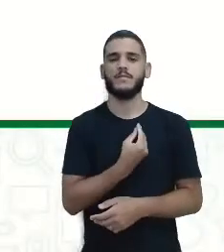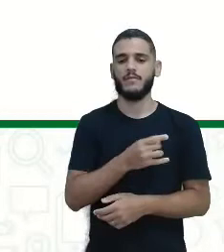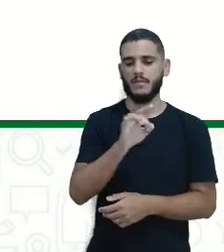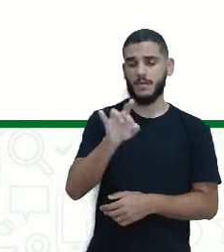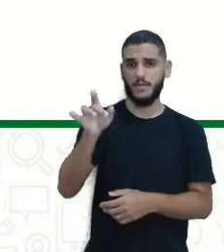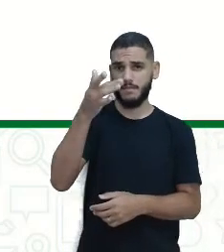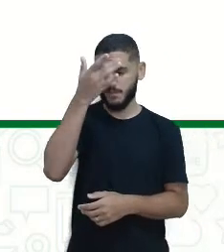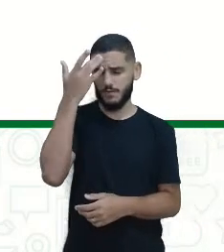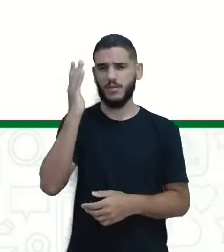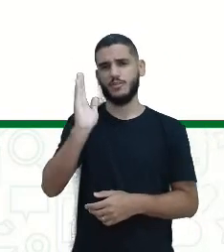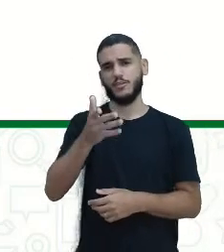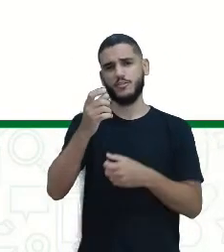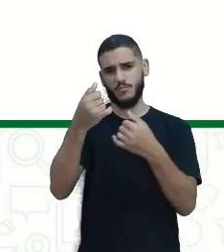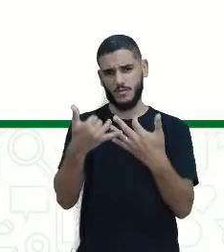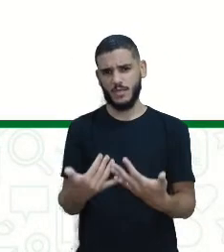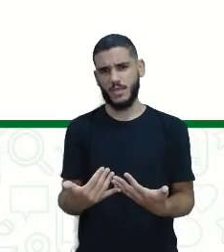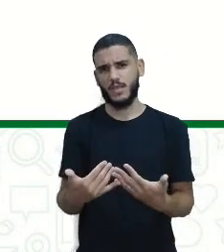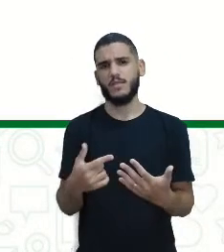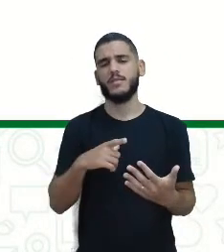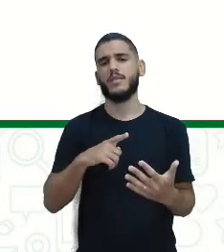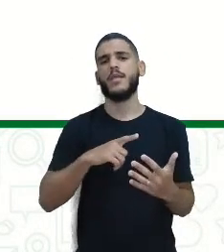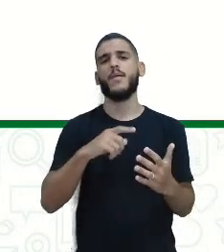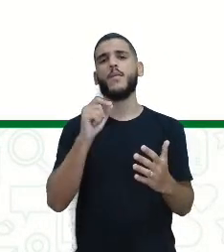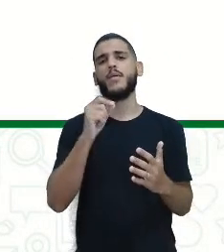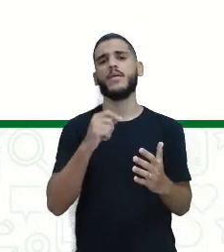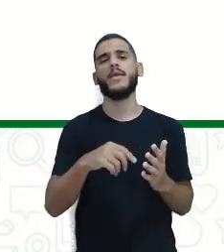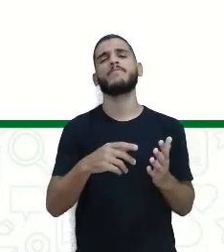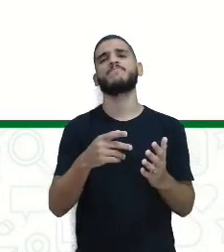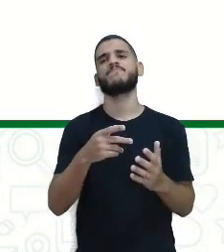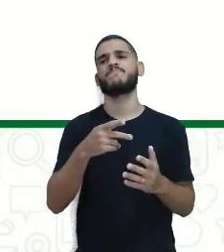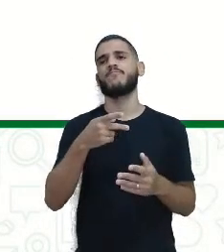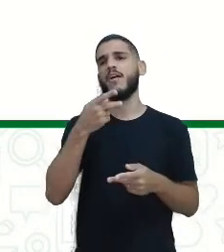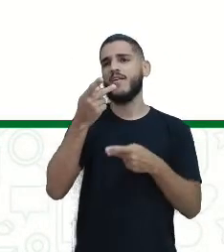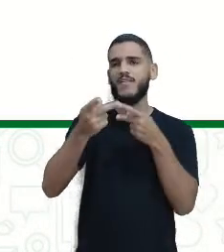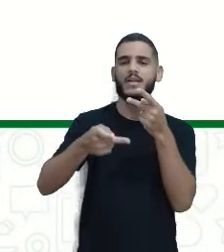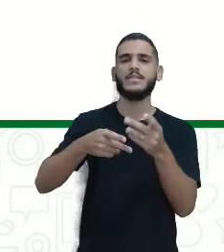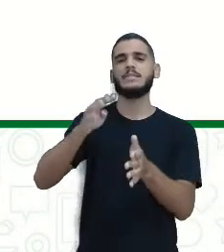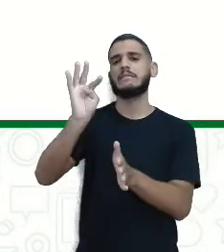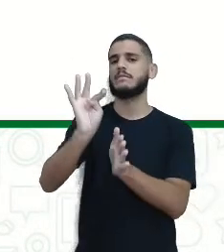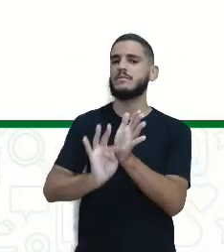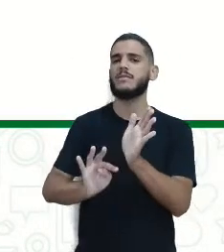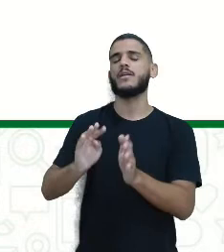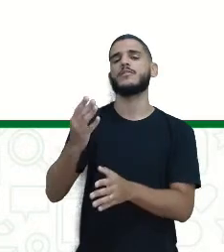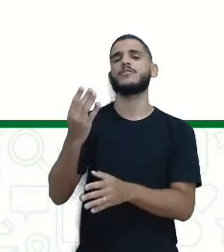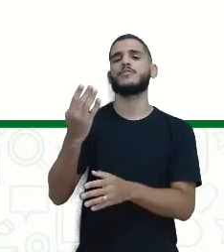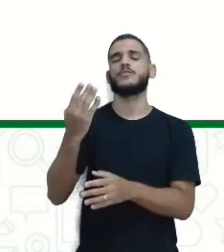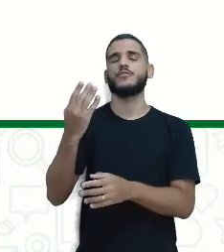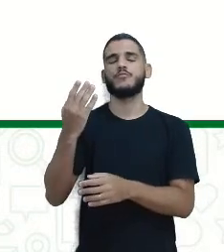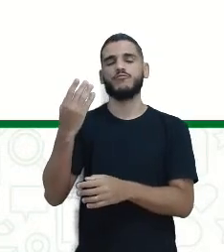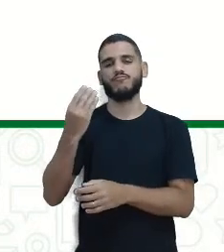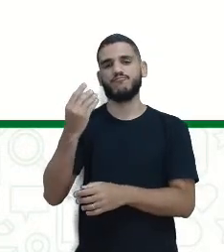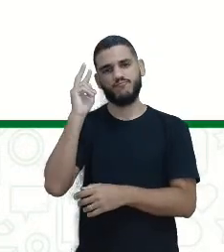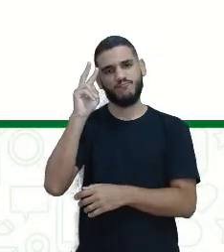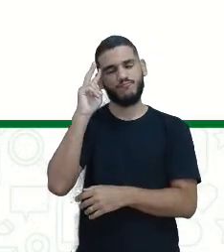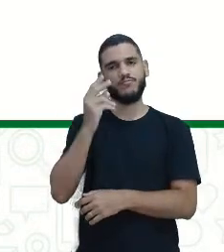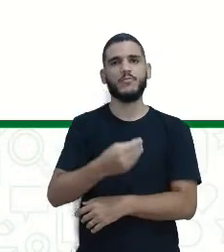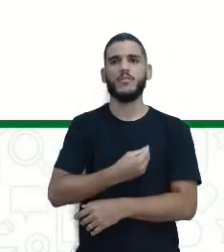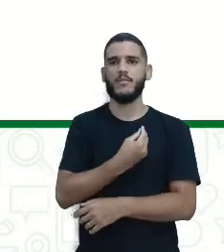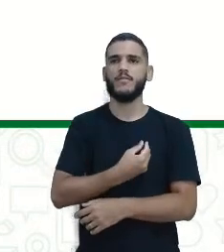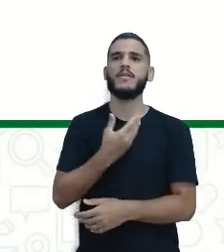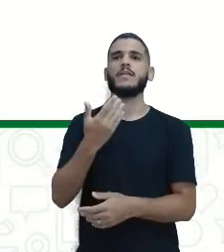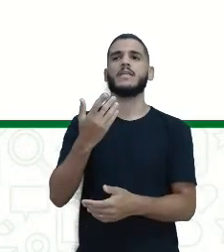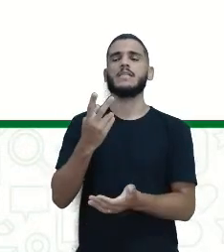vocês. O relato dos fatos no texto biográfico aparece frequentemente pontuado de